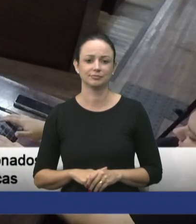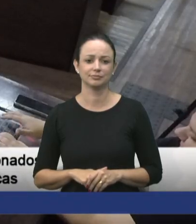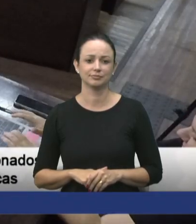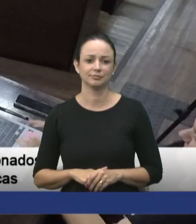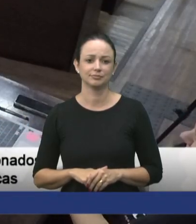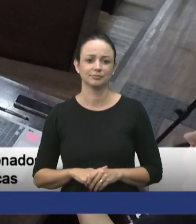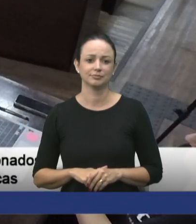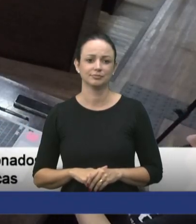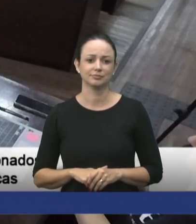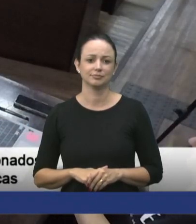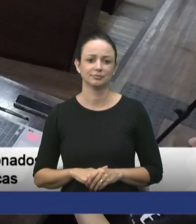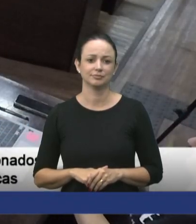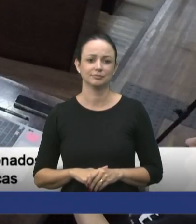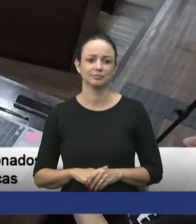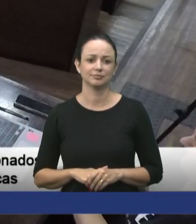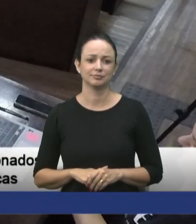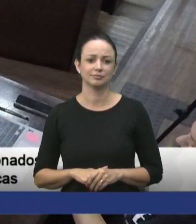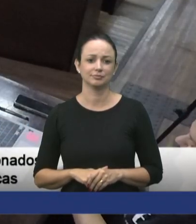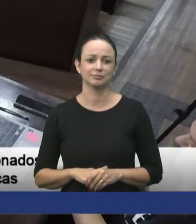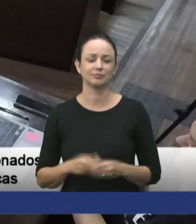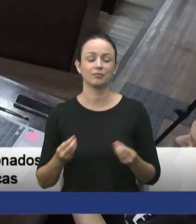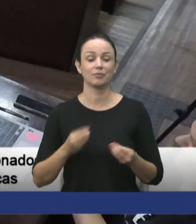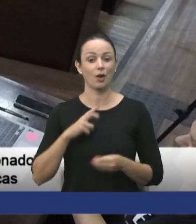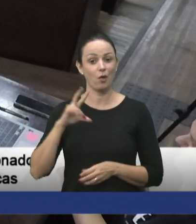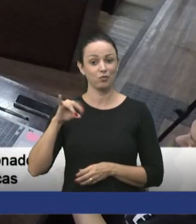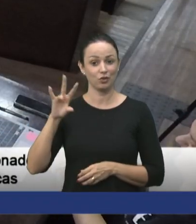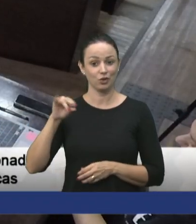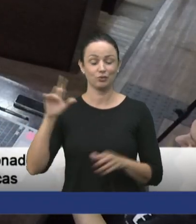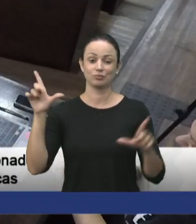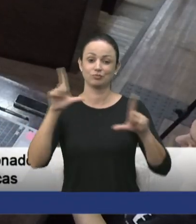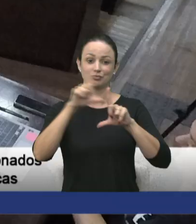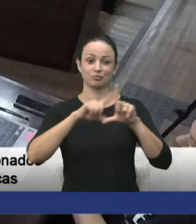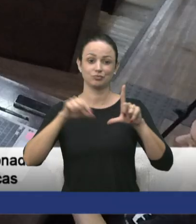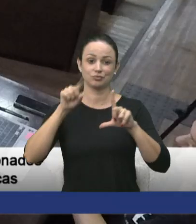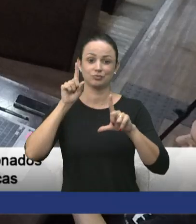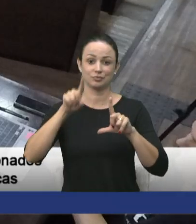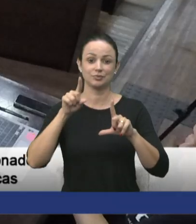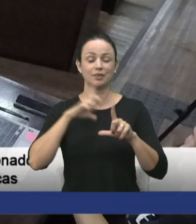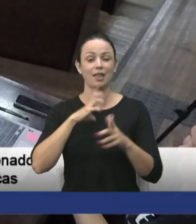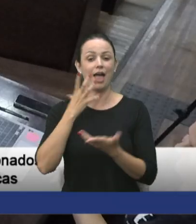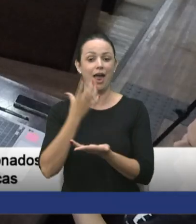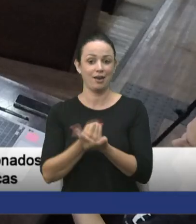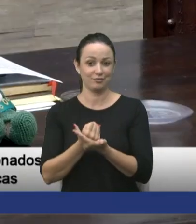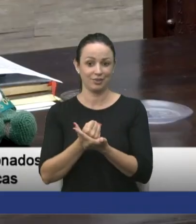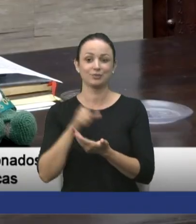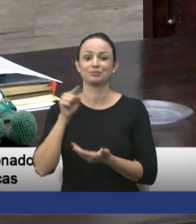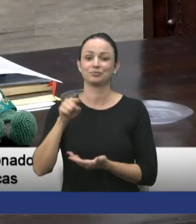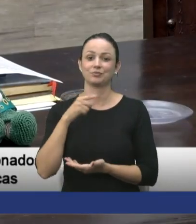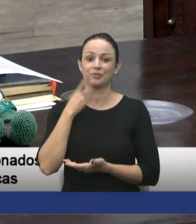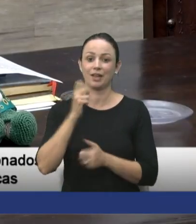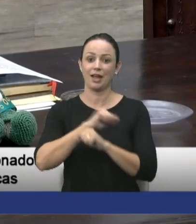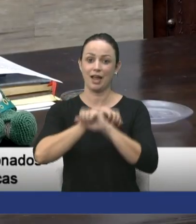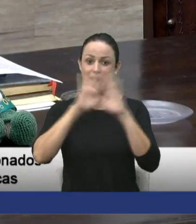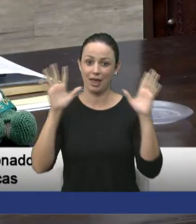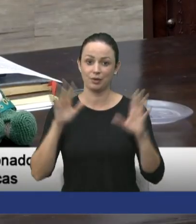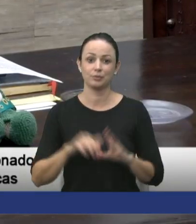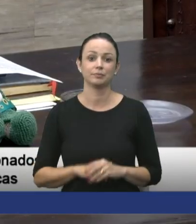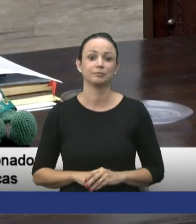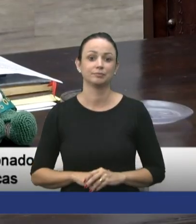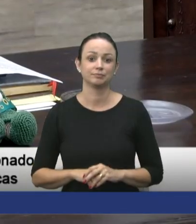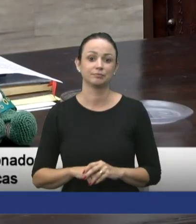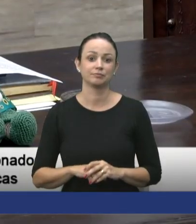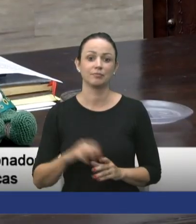Como nós estamos ao vivo pela TV Câmara, isso fica gravado, deixar uma coisa clara.